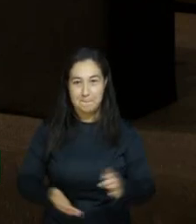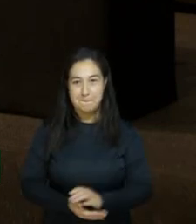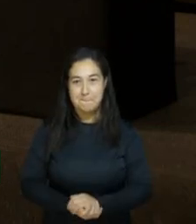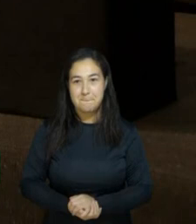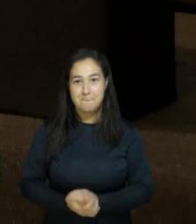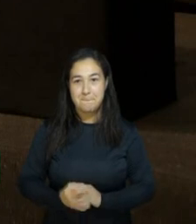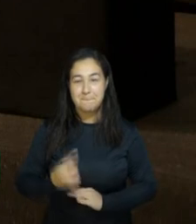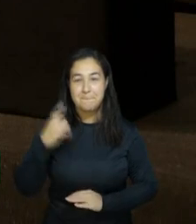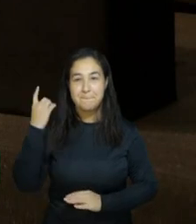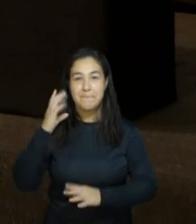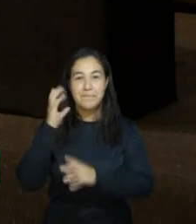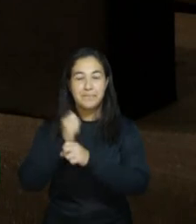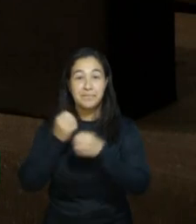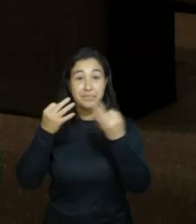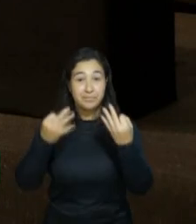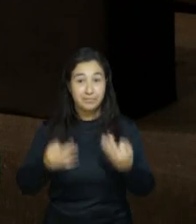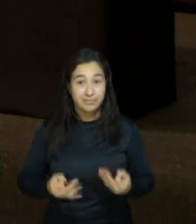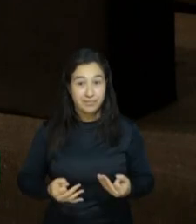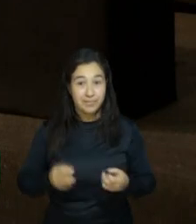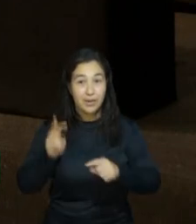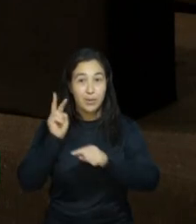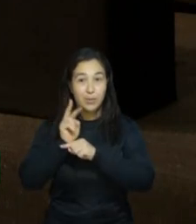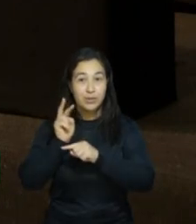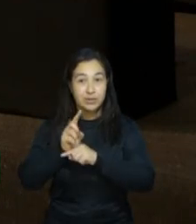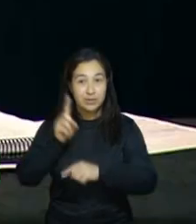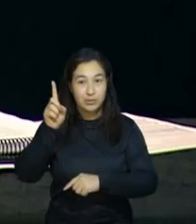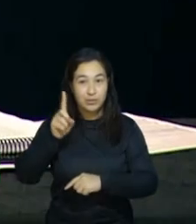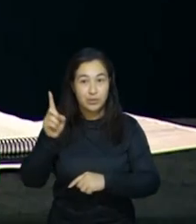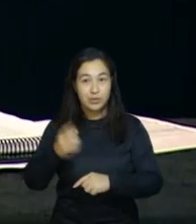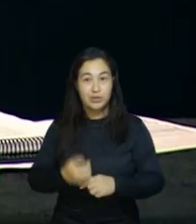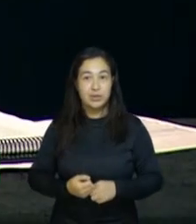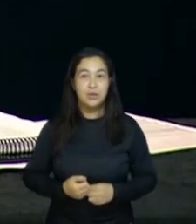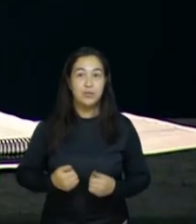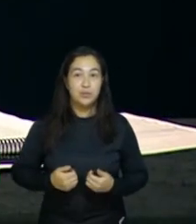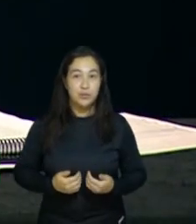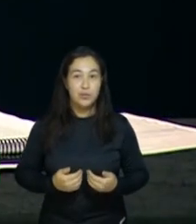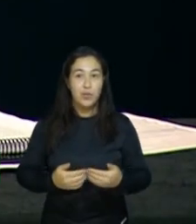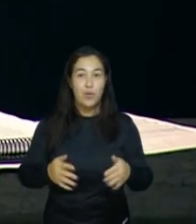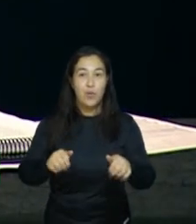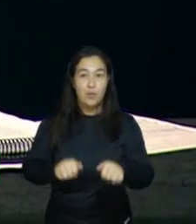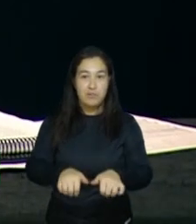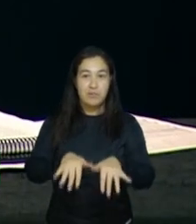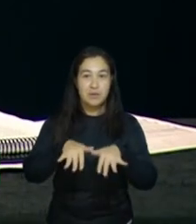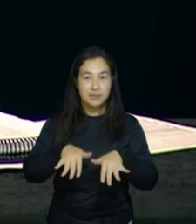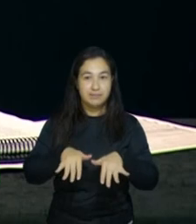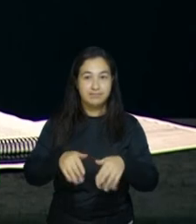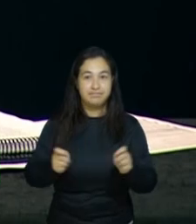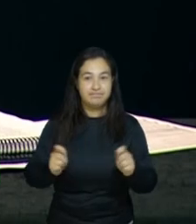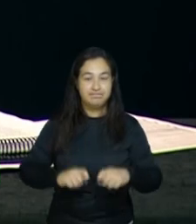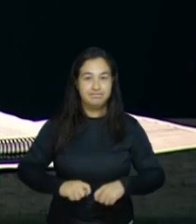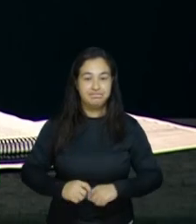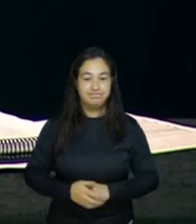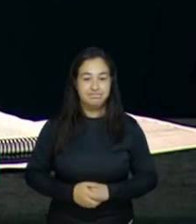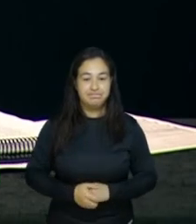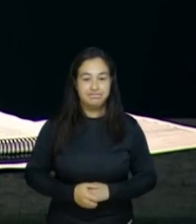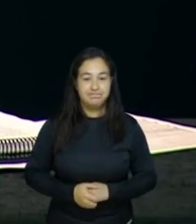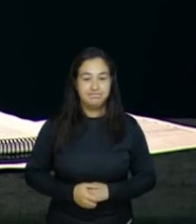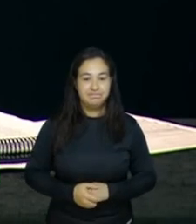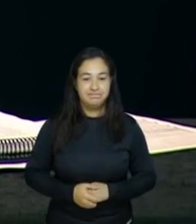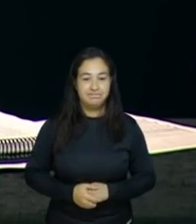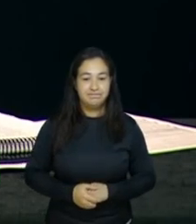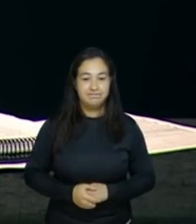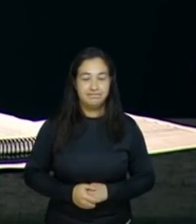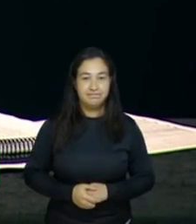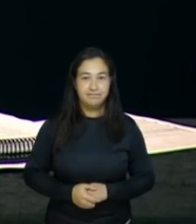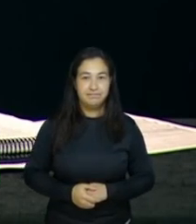Havendo quórum regimental e sob a proteção de Deus, declaro aberta a presente sessão.